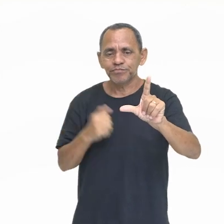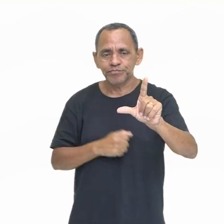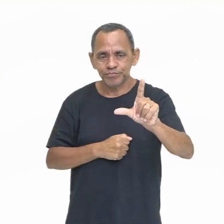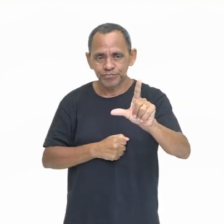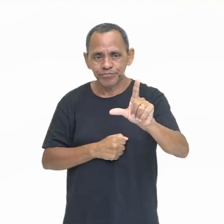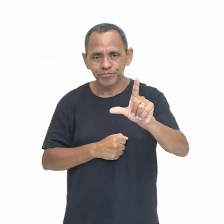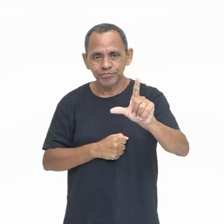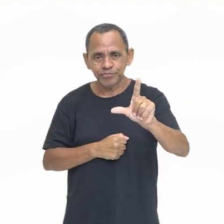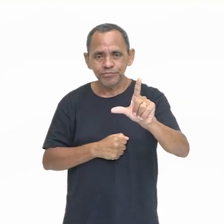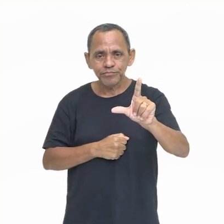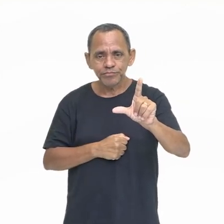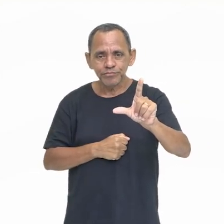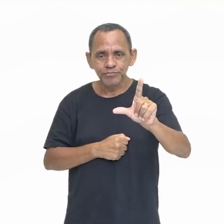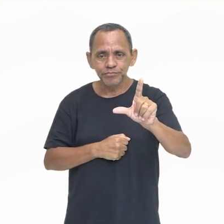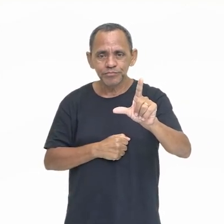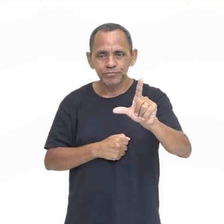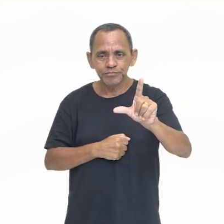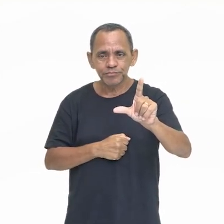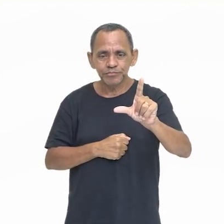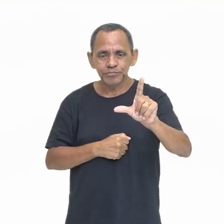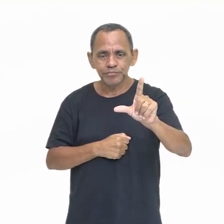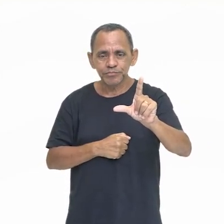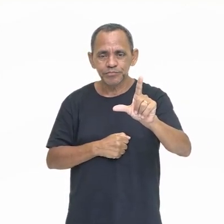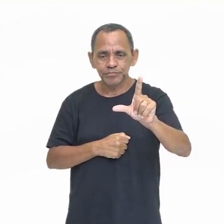aqui, ó. Desse valor aqui, ó.